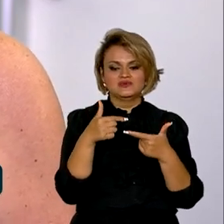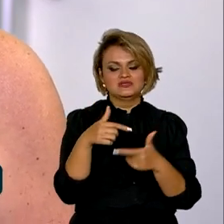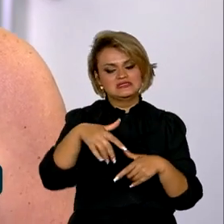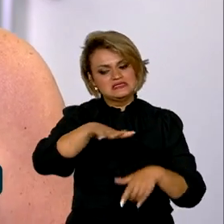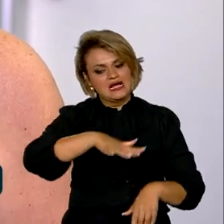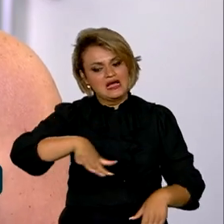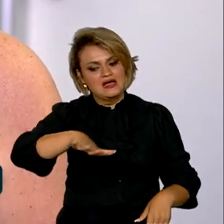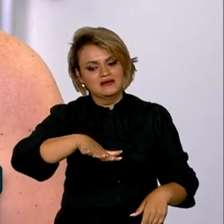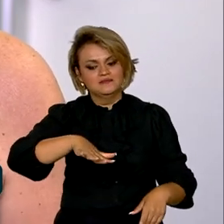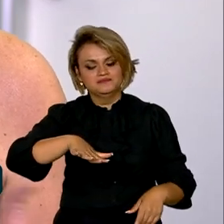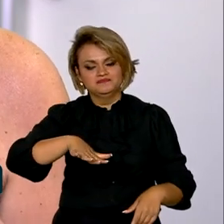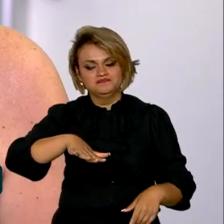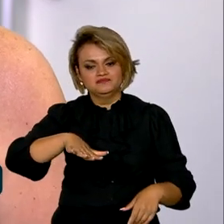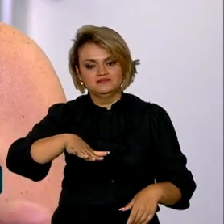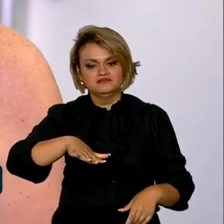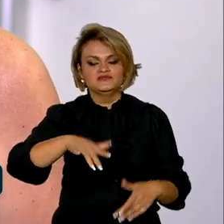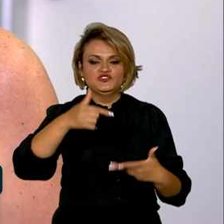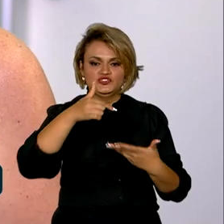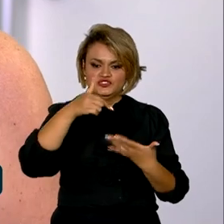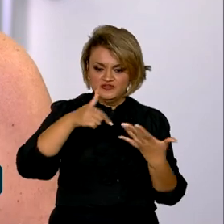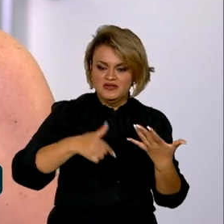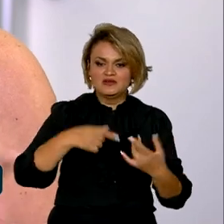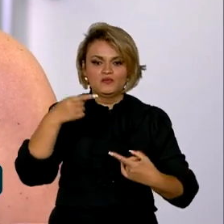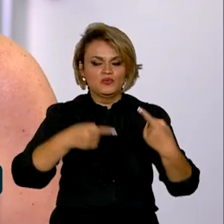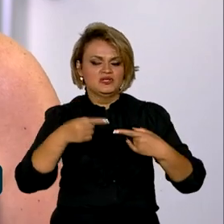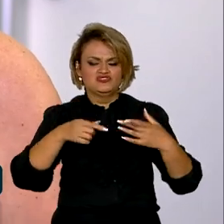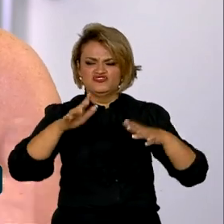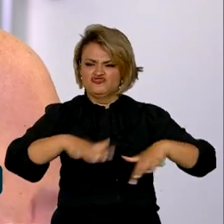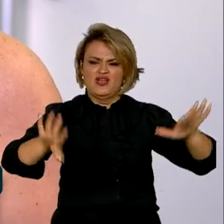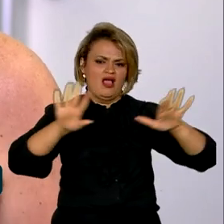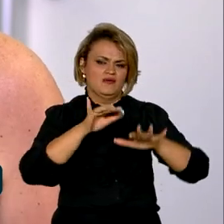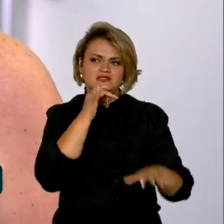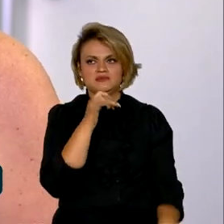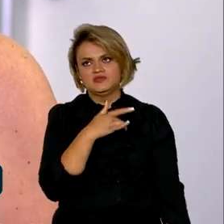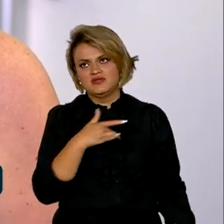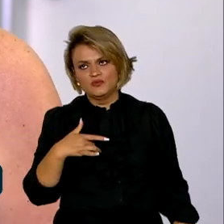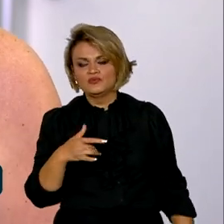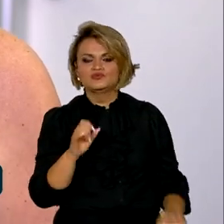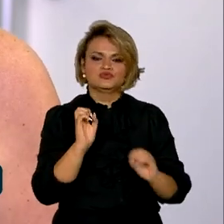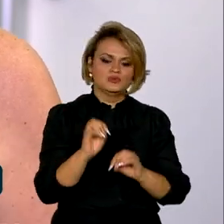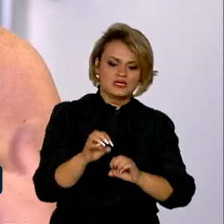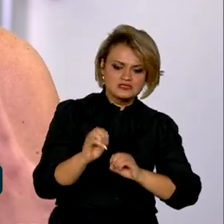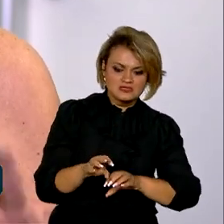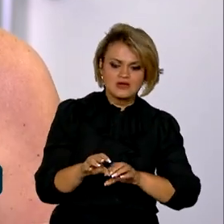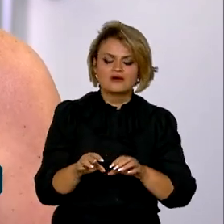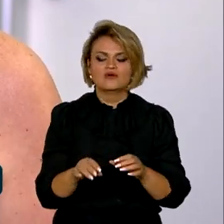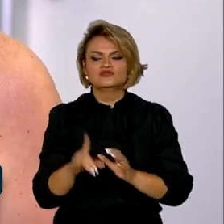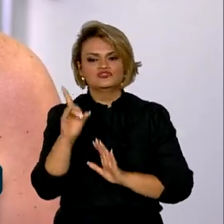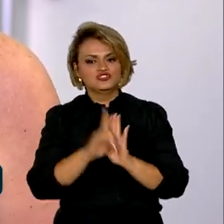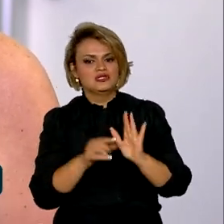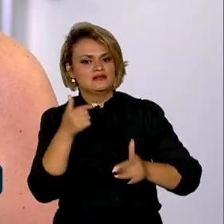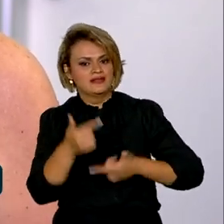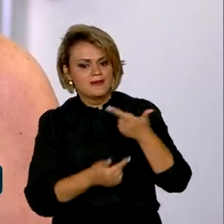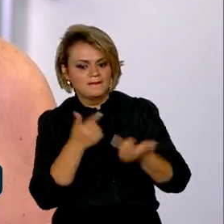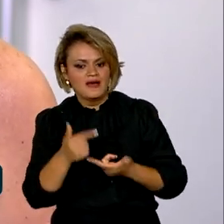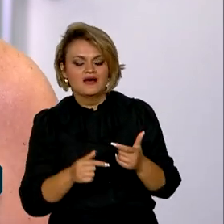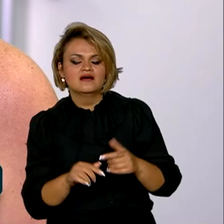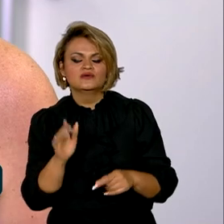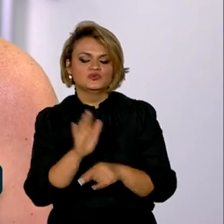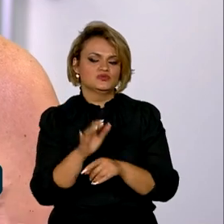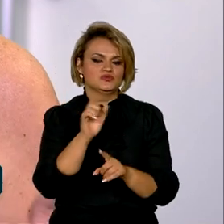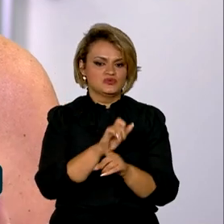área das políticas universais, como saúde, educação, o direito ao emprego,